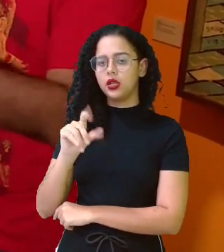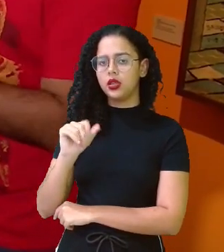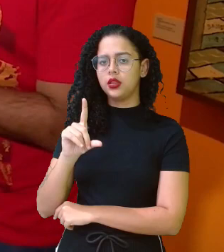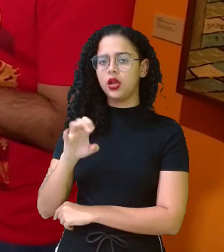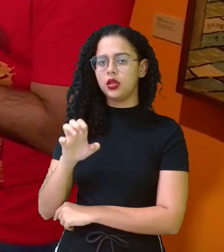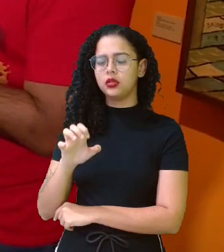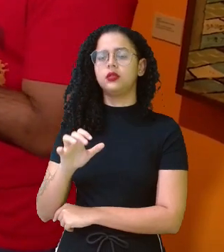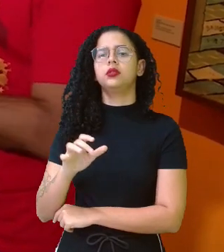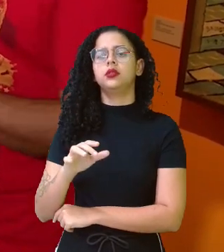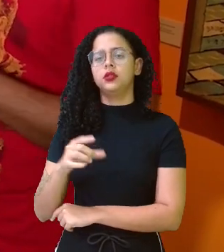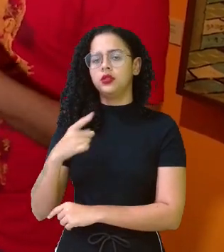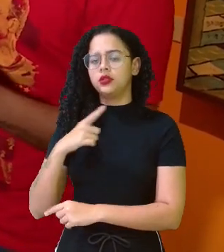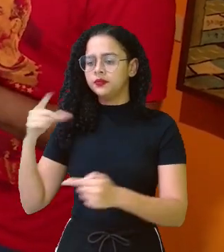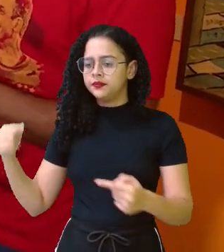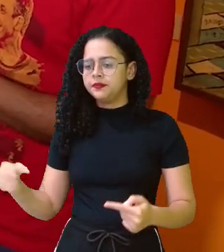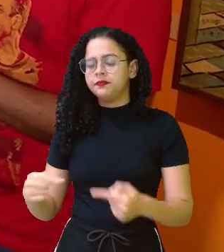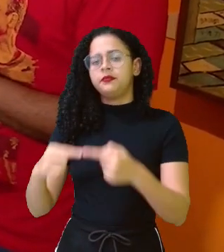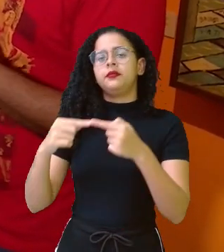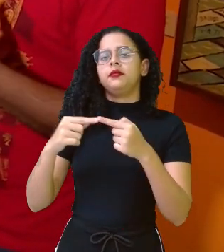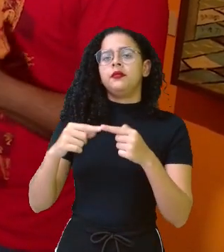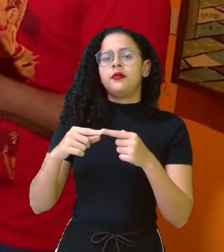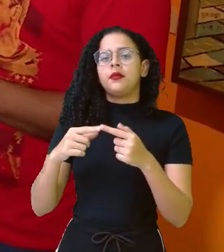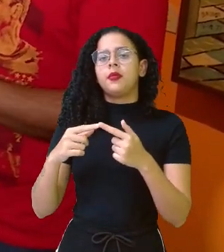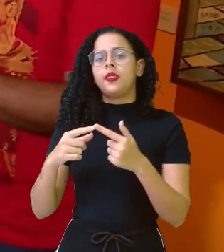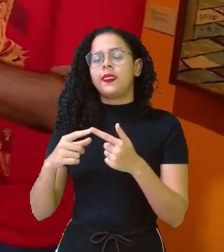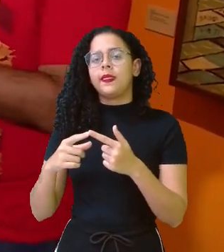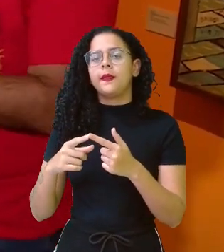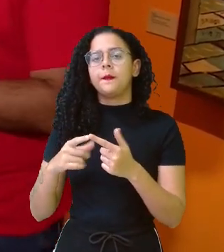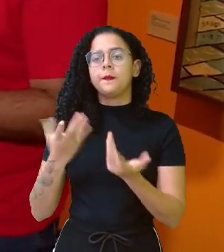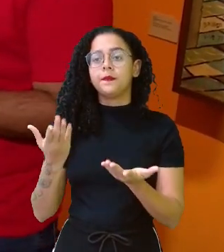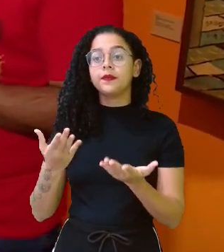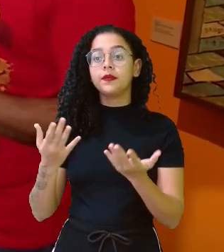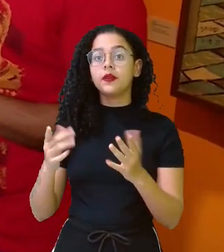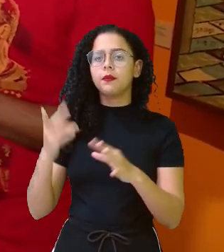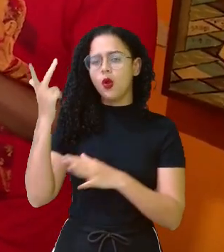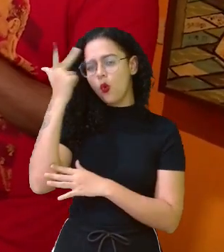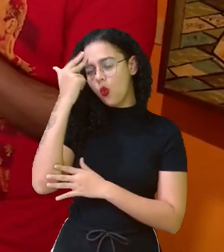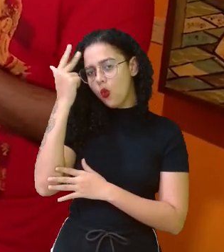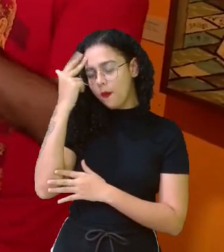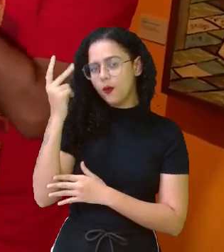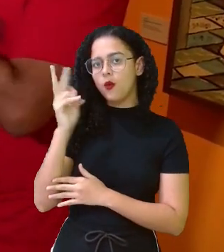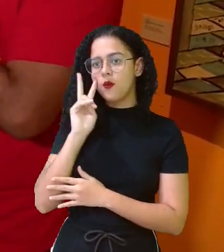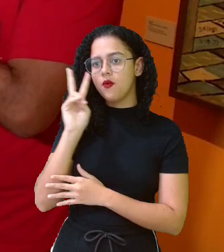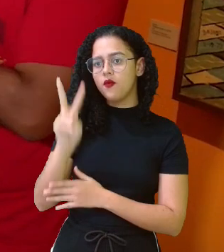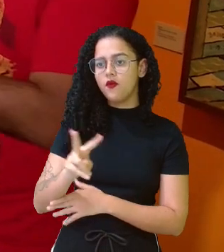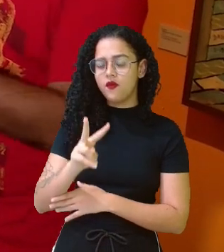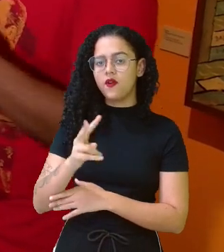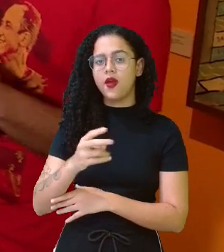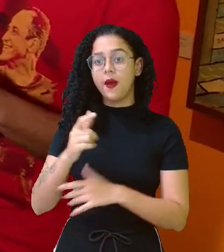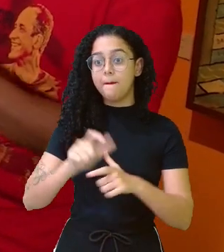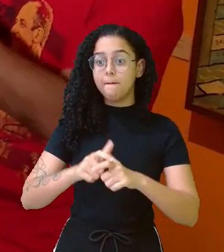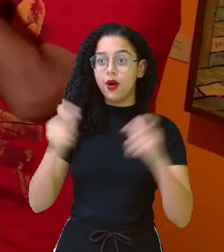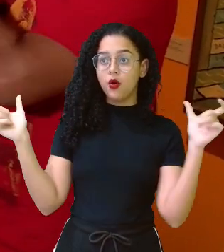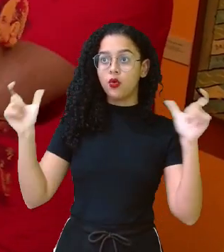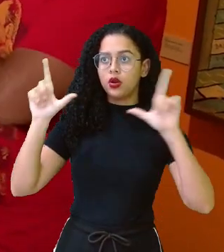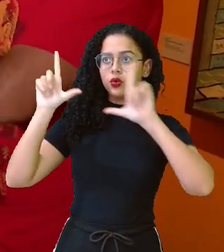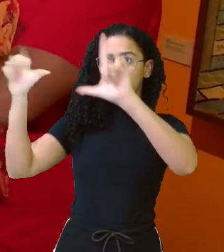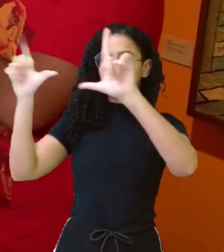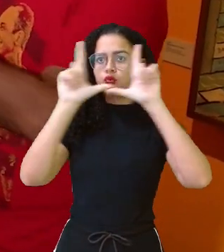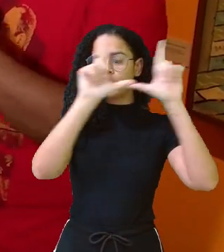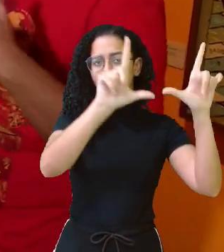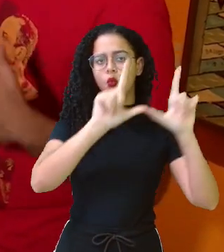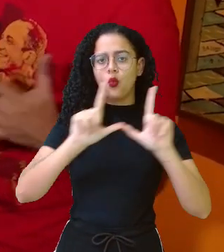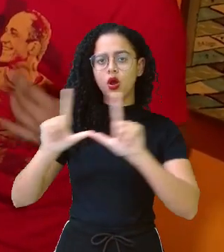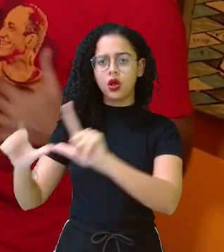ligadas à elite. Exatamente, projeção social. Tanto é que é muito comum a gente ver que boa parte dos quadros que são feitos no século